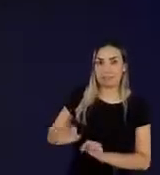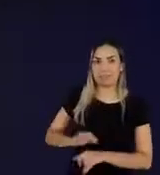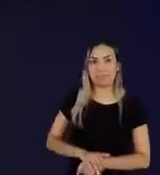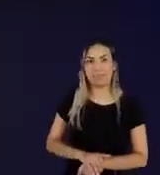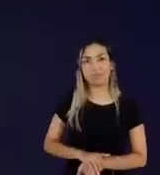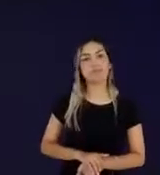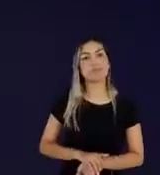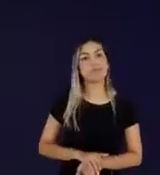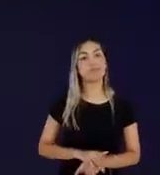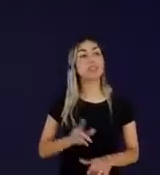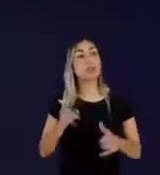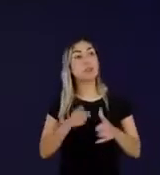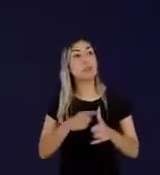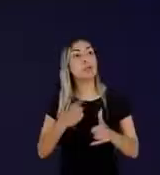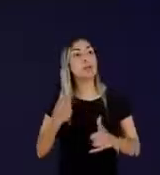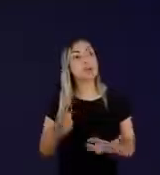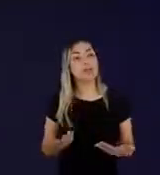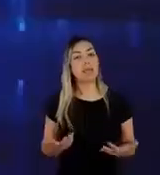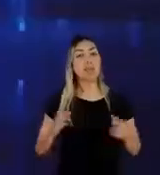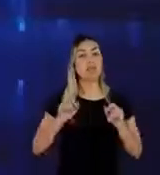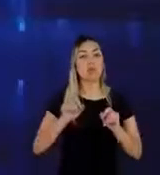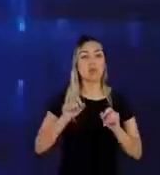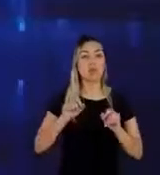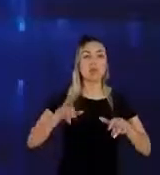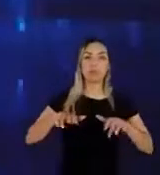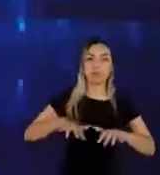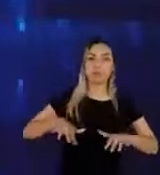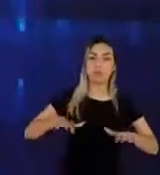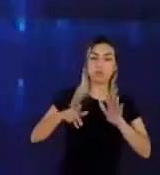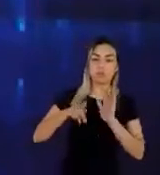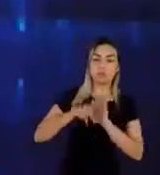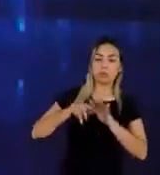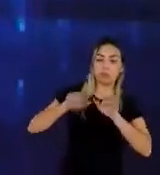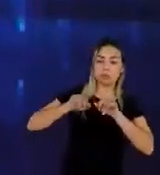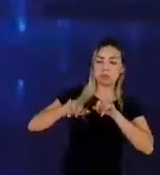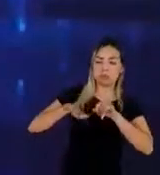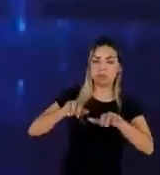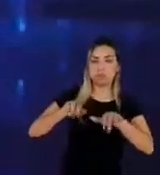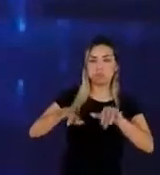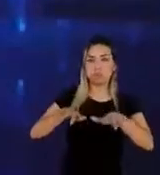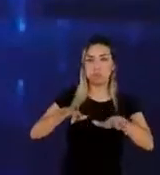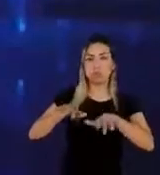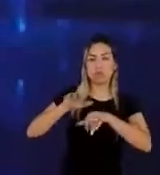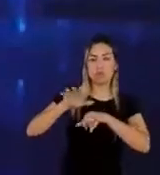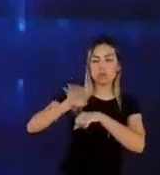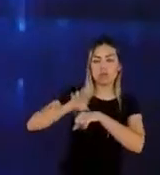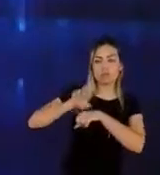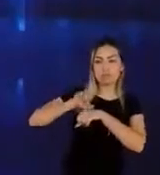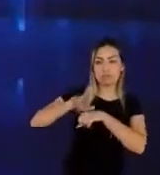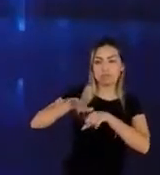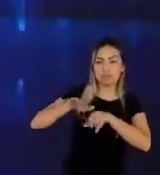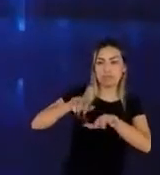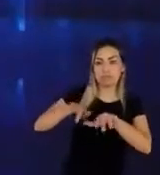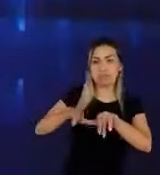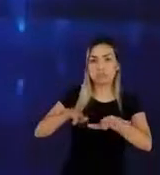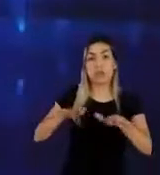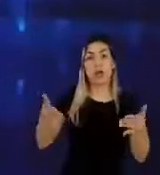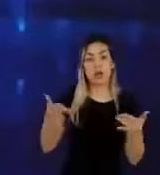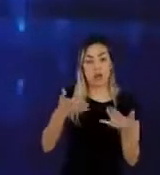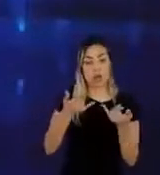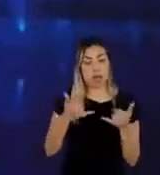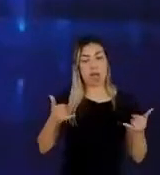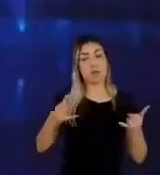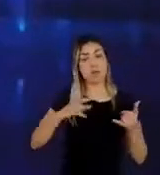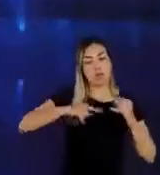lugar, o segmento de distribuição é um dos segmentos que está passando para a maior transformação no setor elétrico.